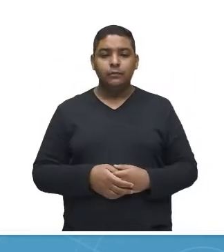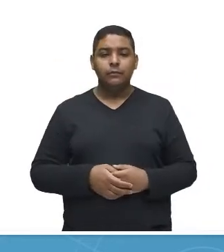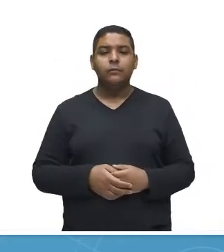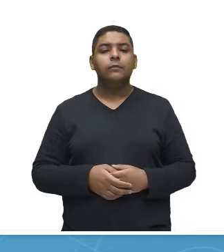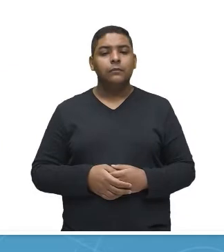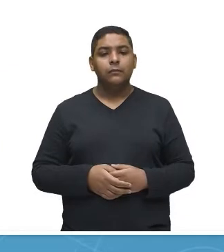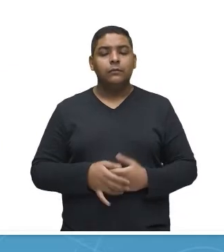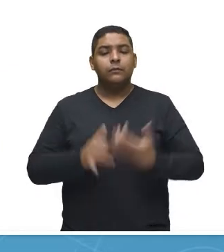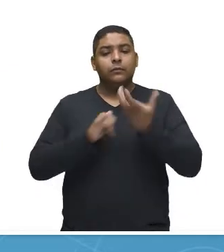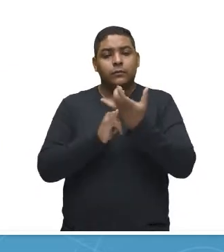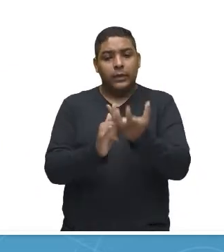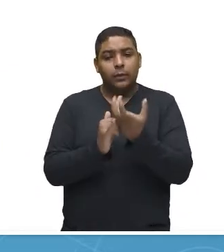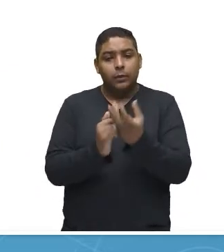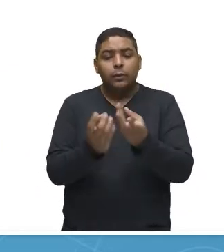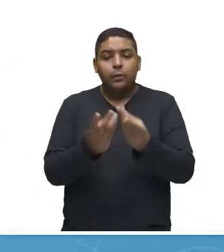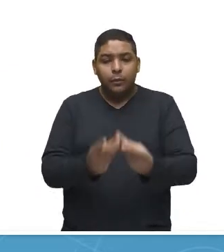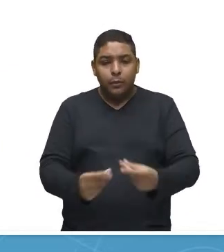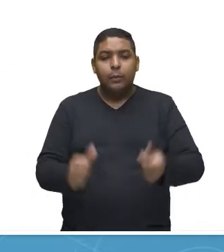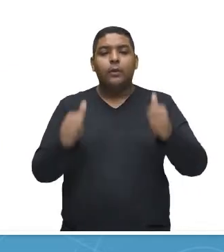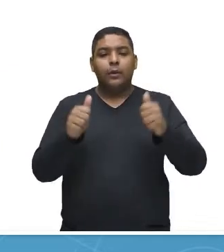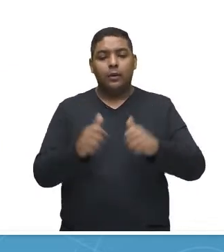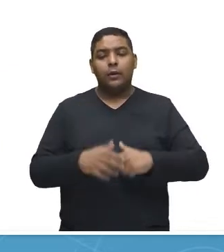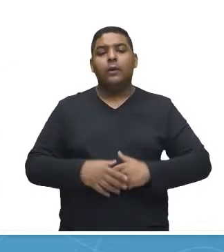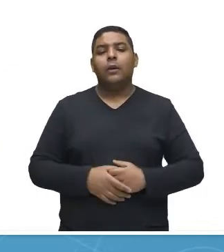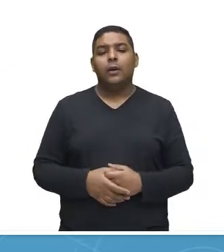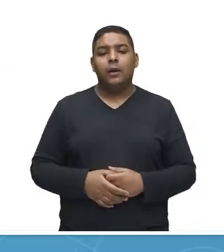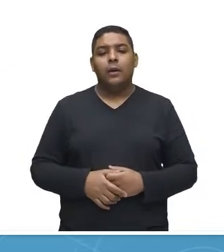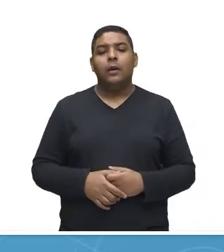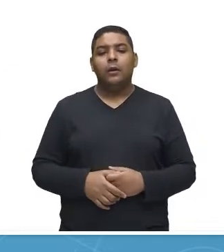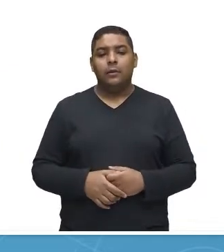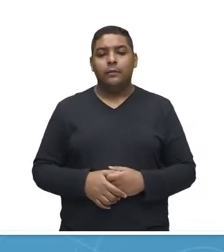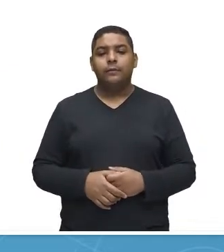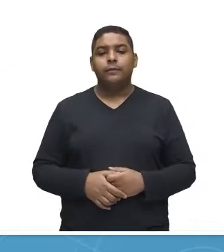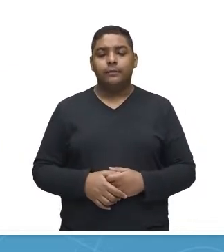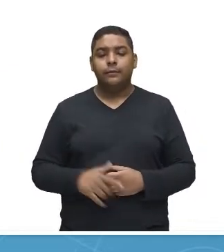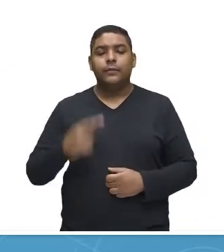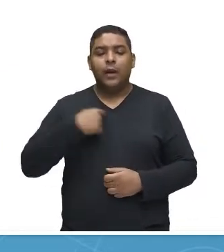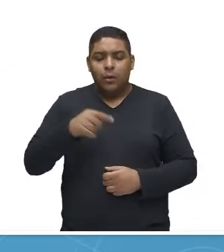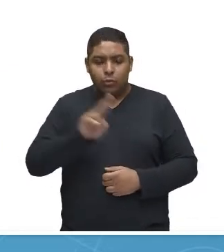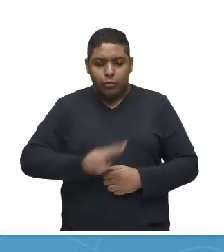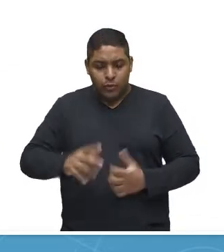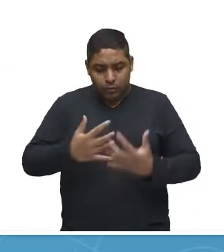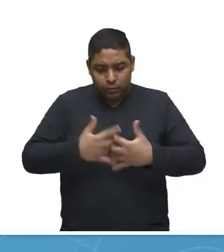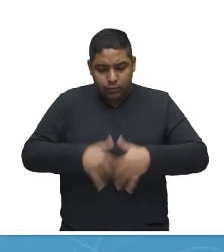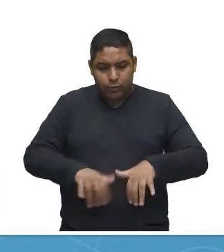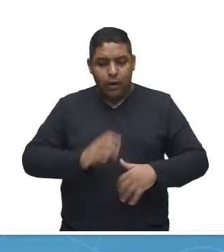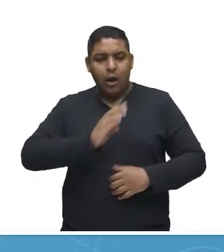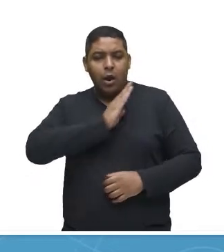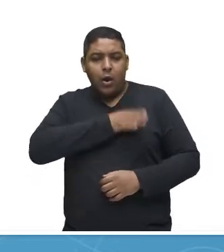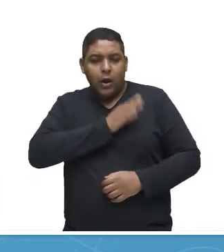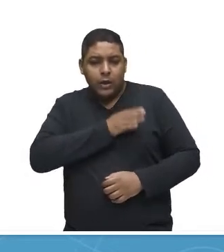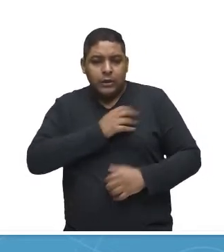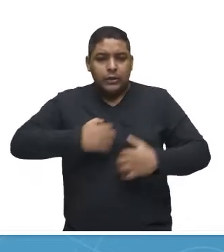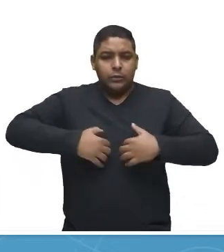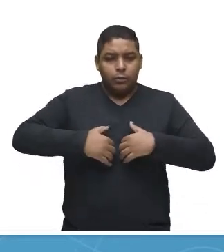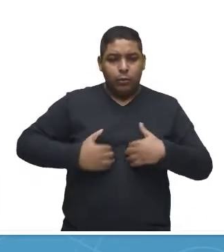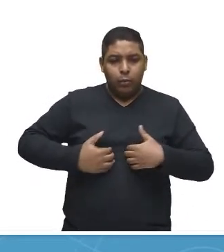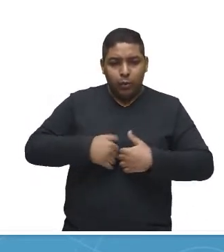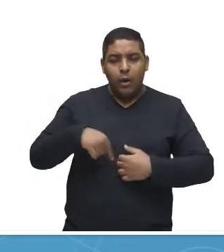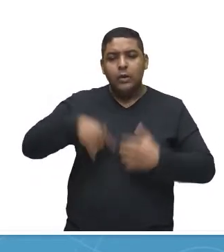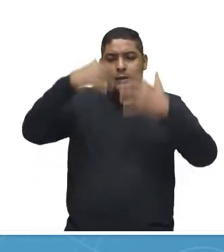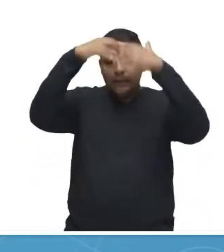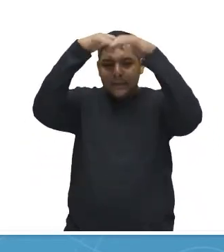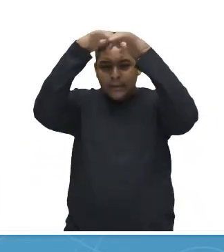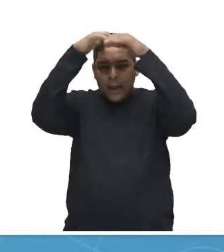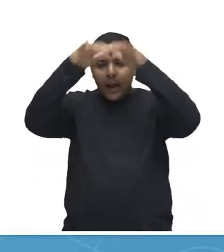gasto energético basal, ou seja, manter tudo aqui dentro funcionando, o coração, o pulmão, os rins, o cérebro.